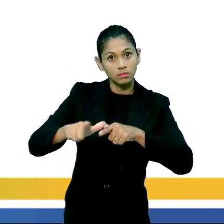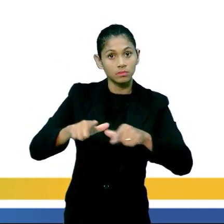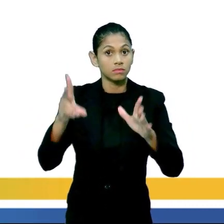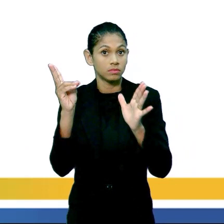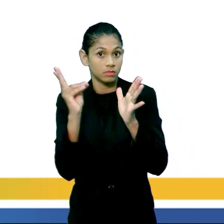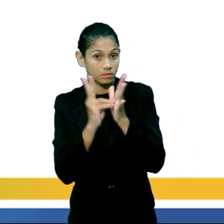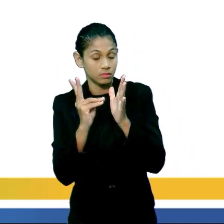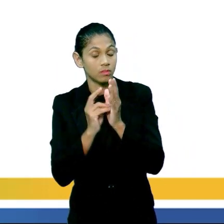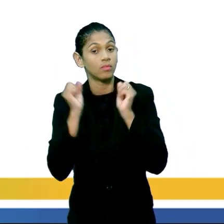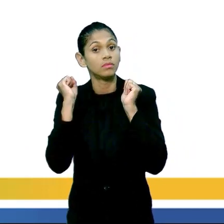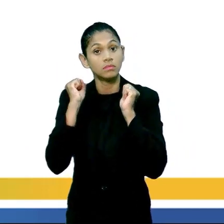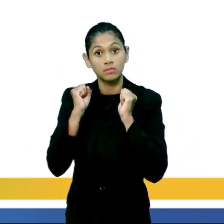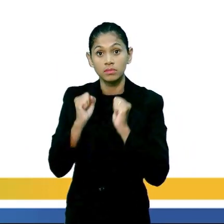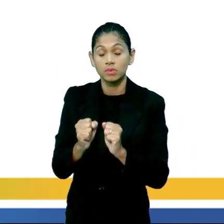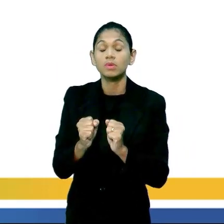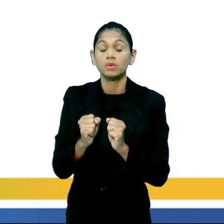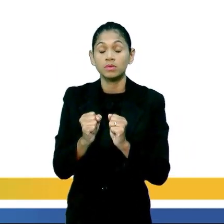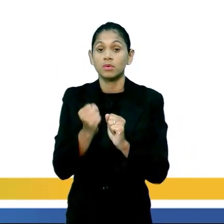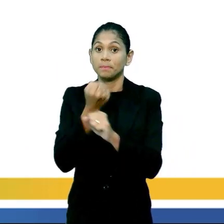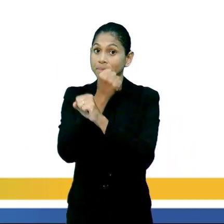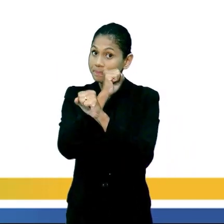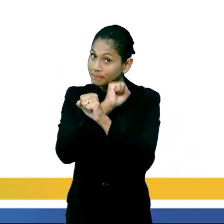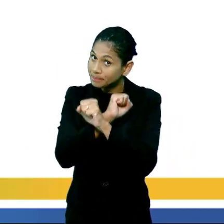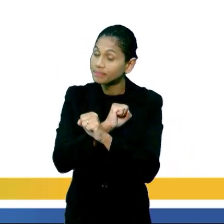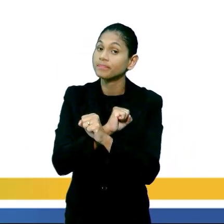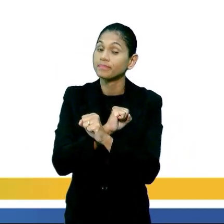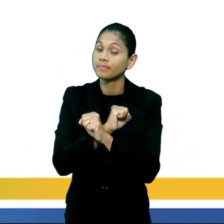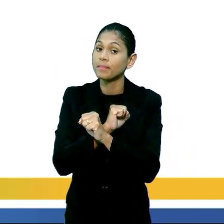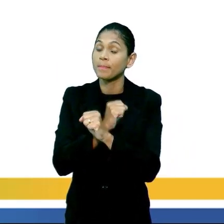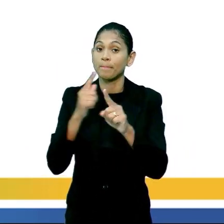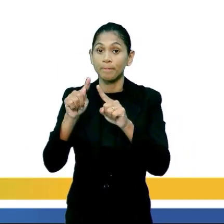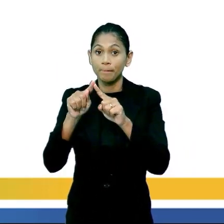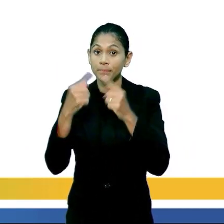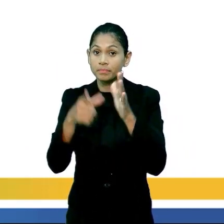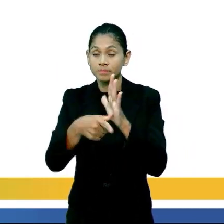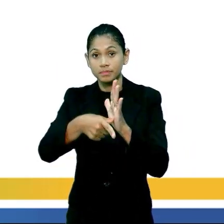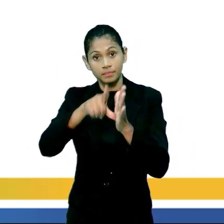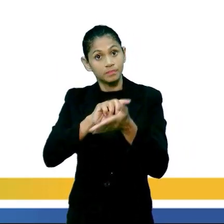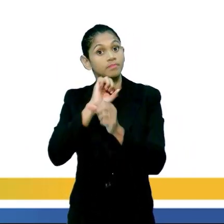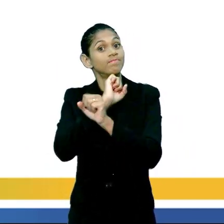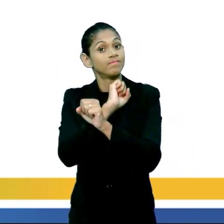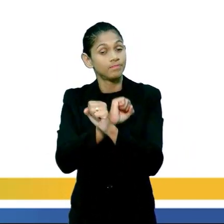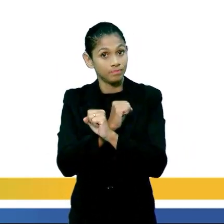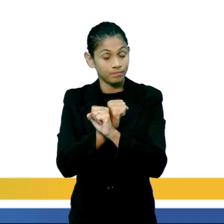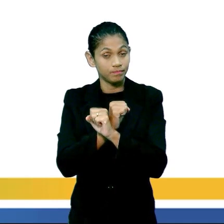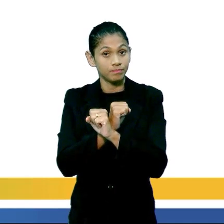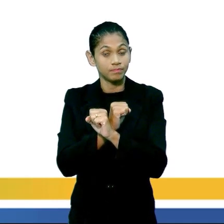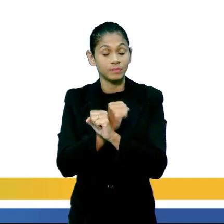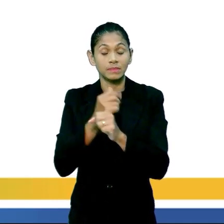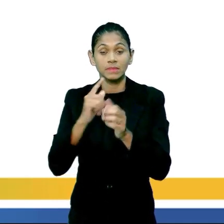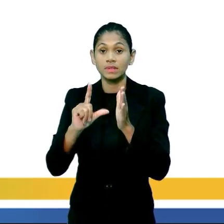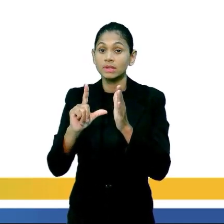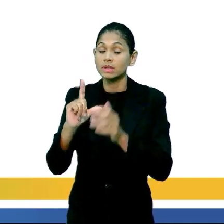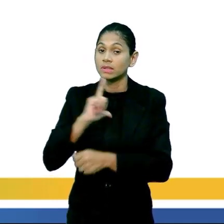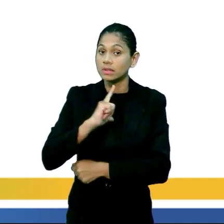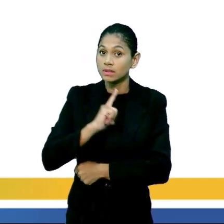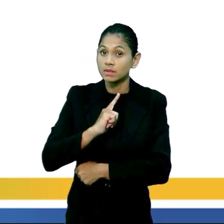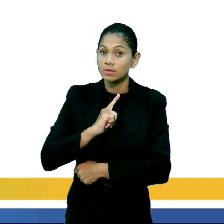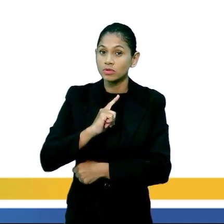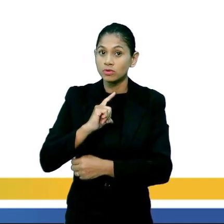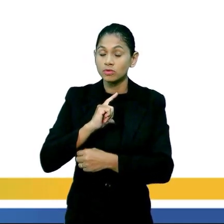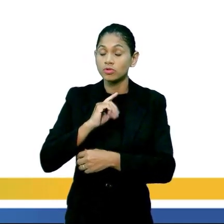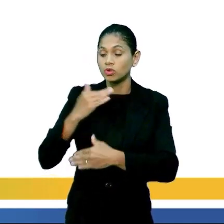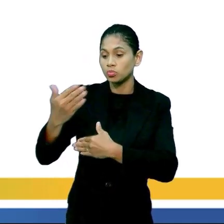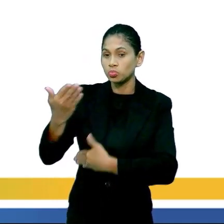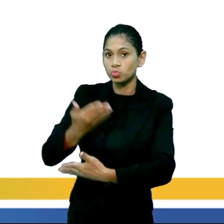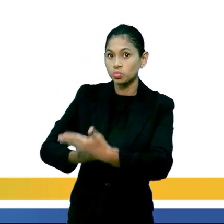pode ser considerada escravidão, mas antes da escravidão eram feitas trocas, era feito o escambo.